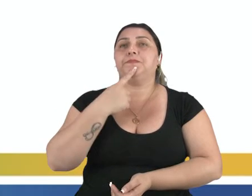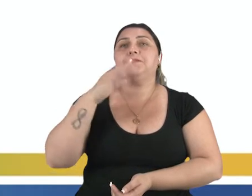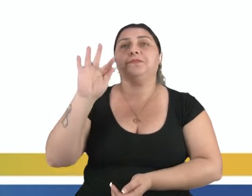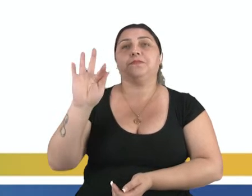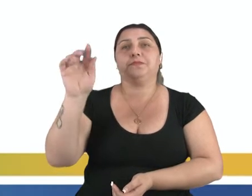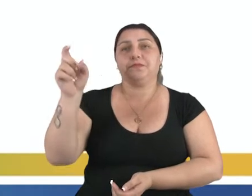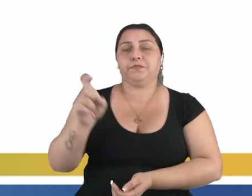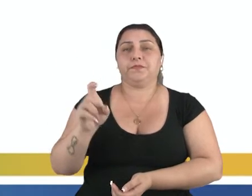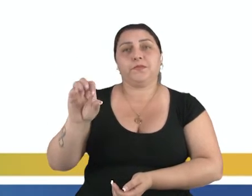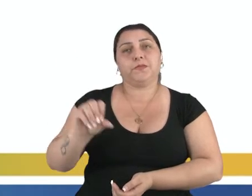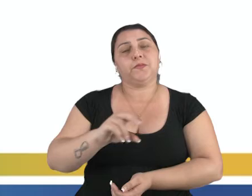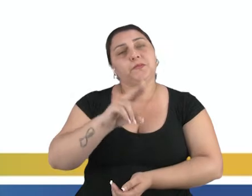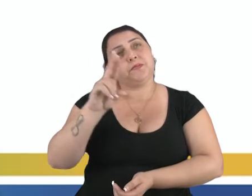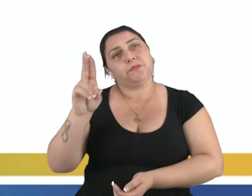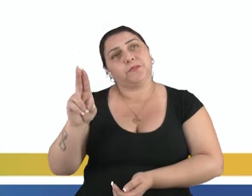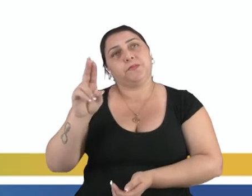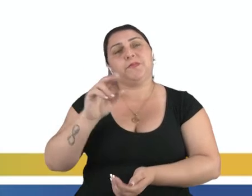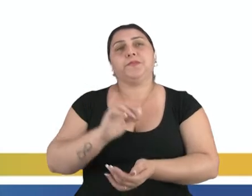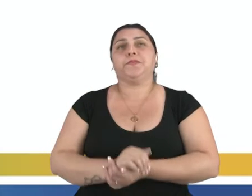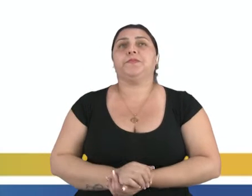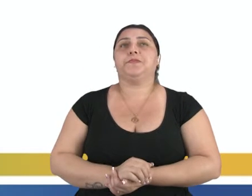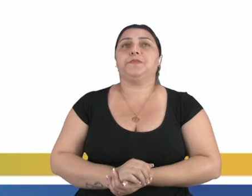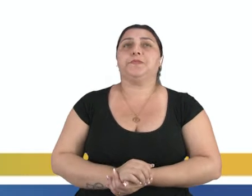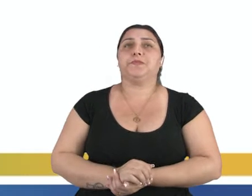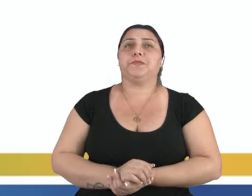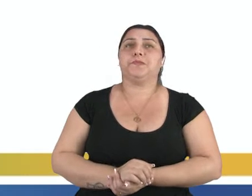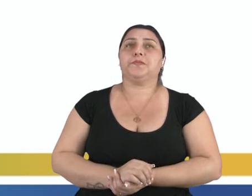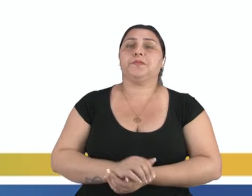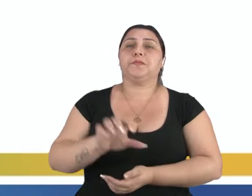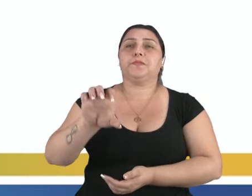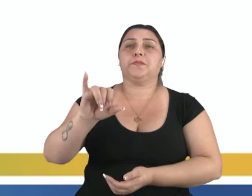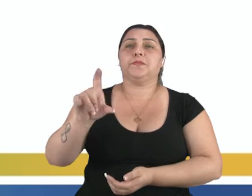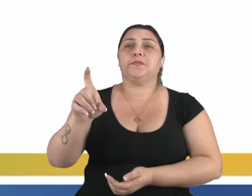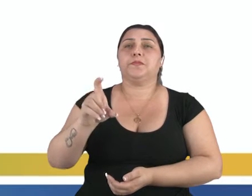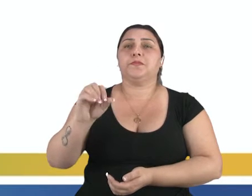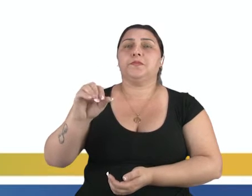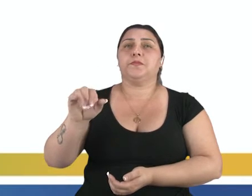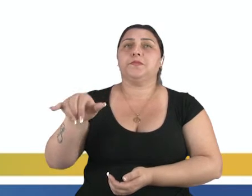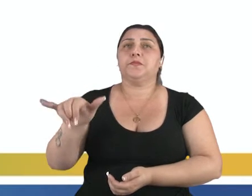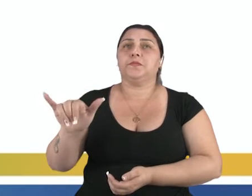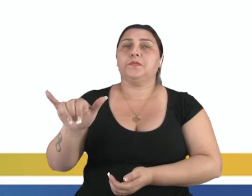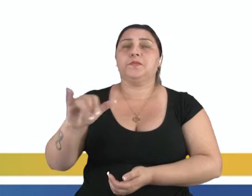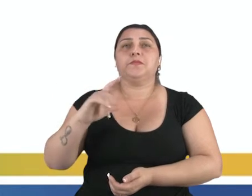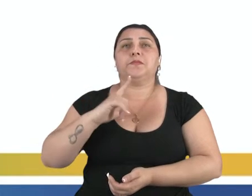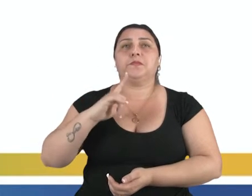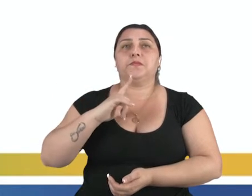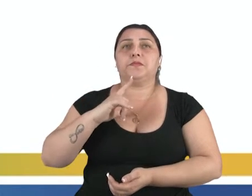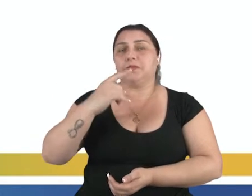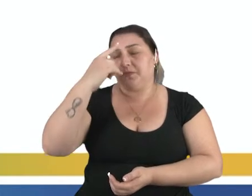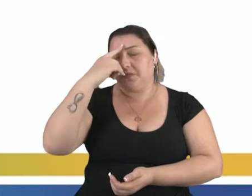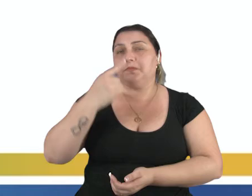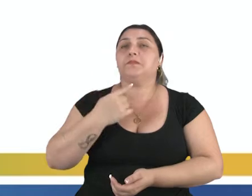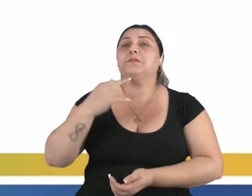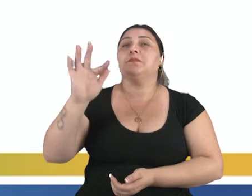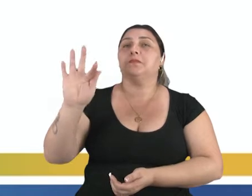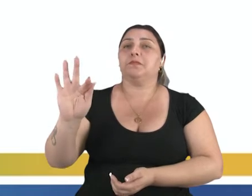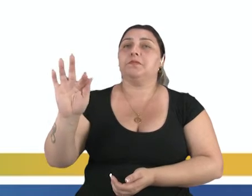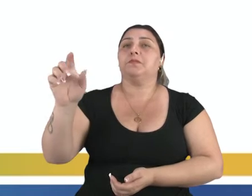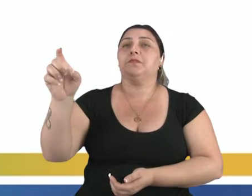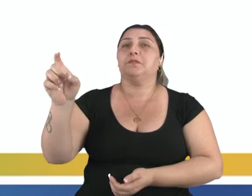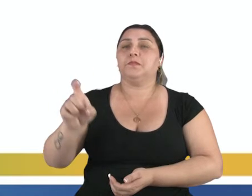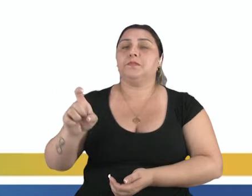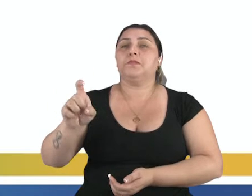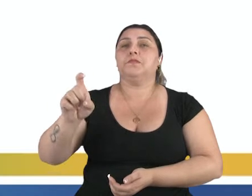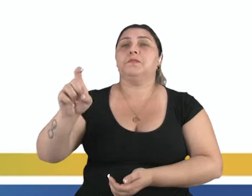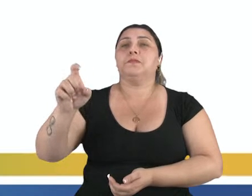y, nós temos a imagem f de x2 e o f de x1. E aí, quando você